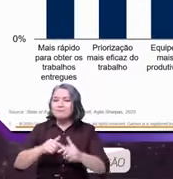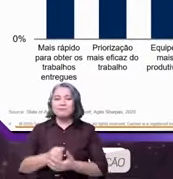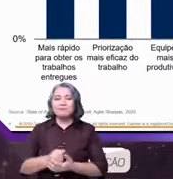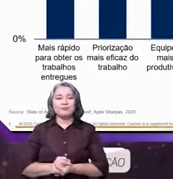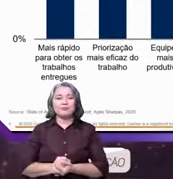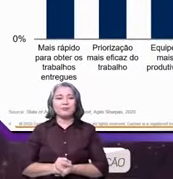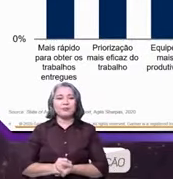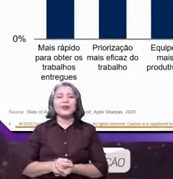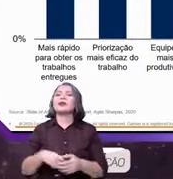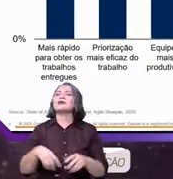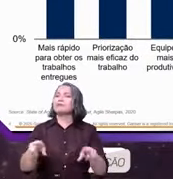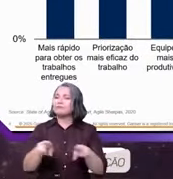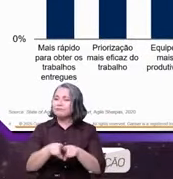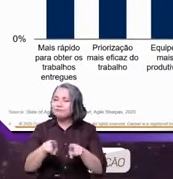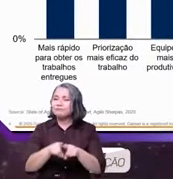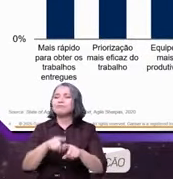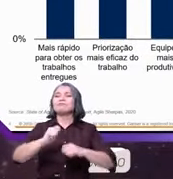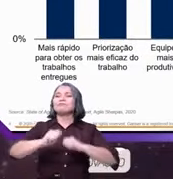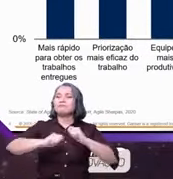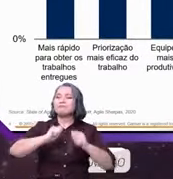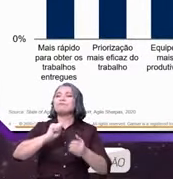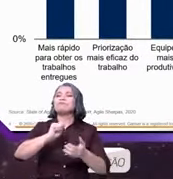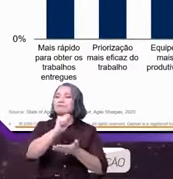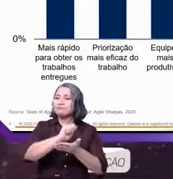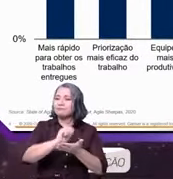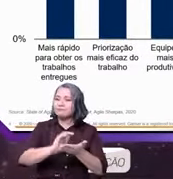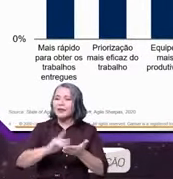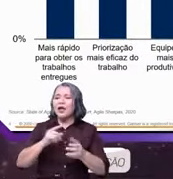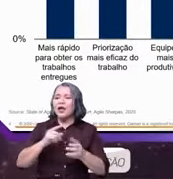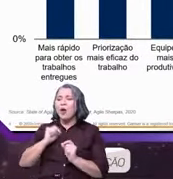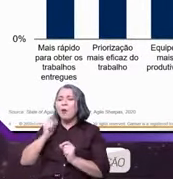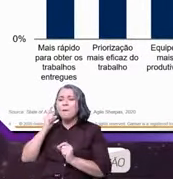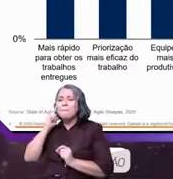nessa mesma atividade, onde eu via o que acontecia no mercado.